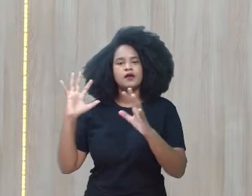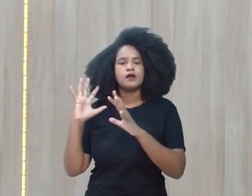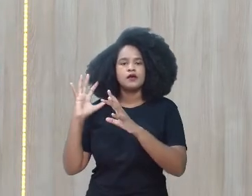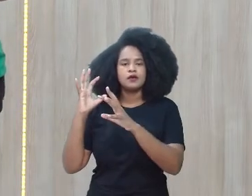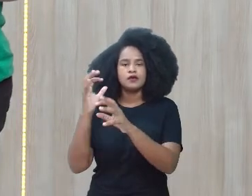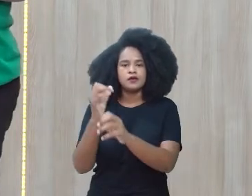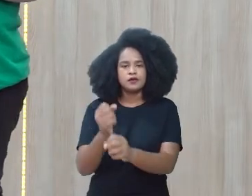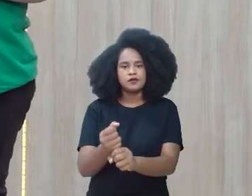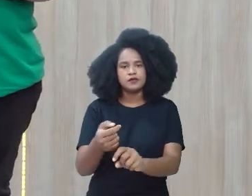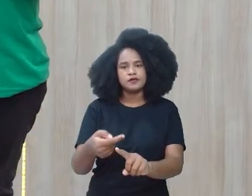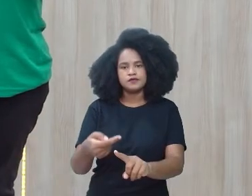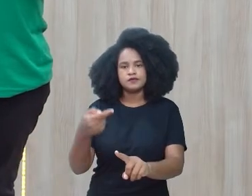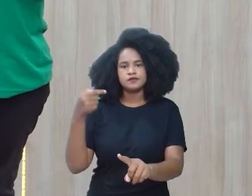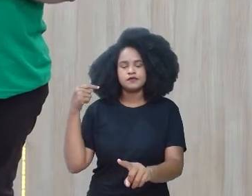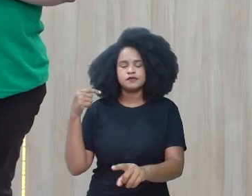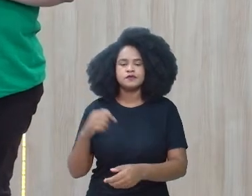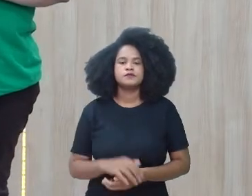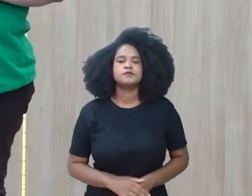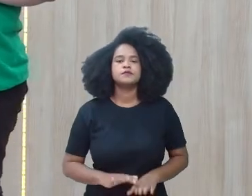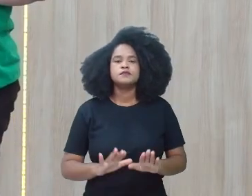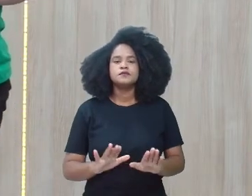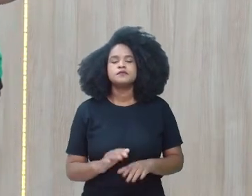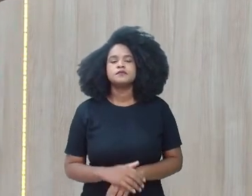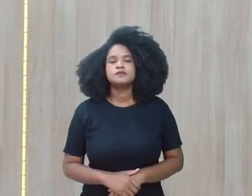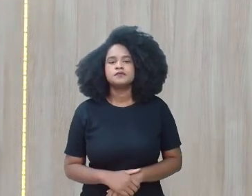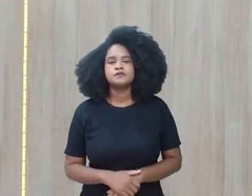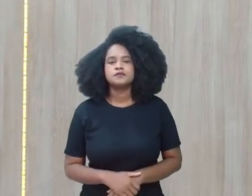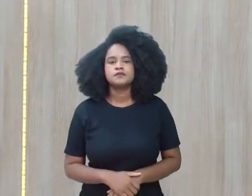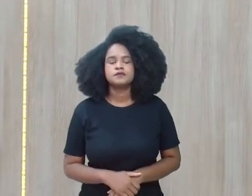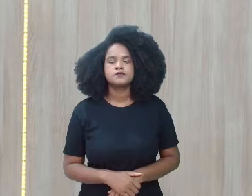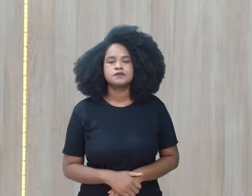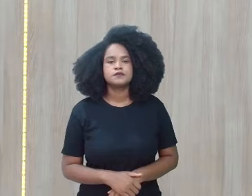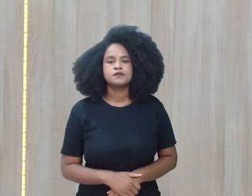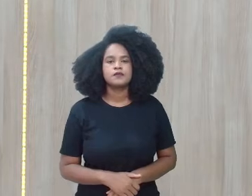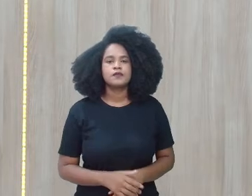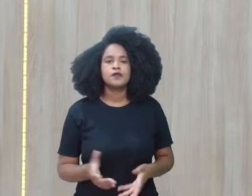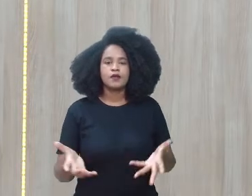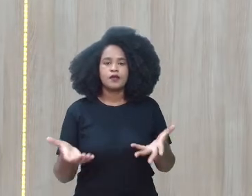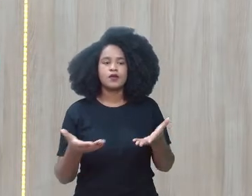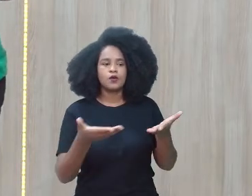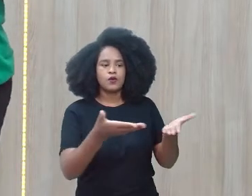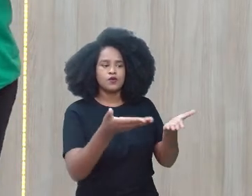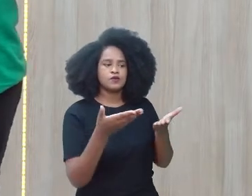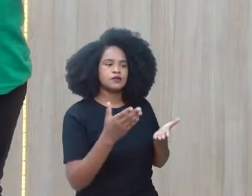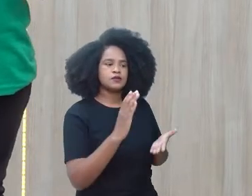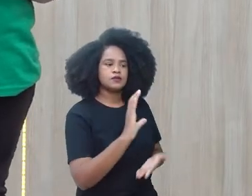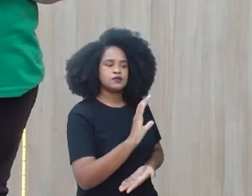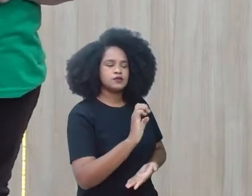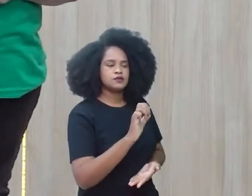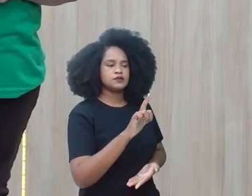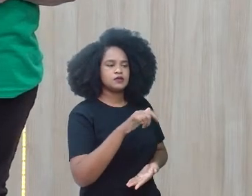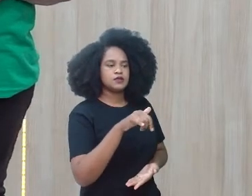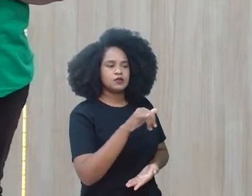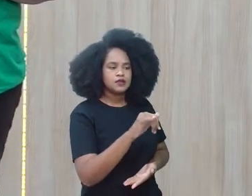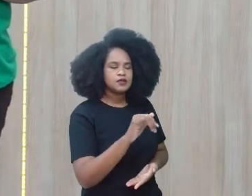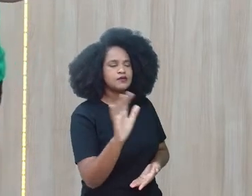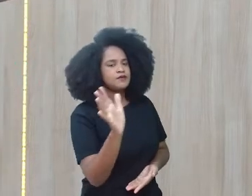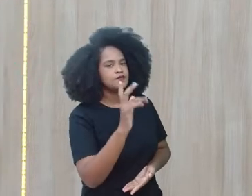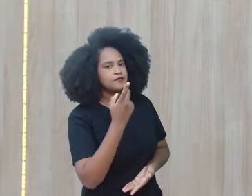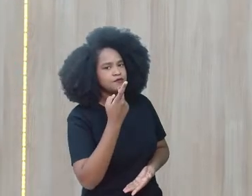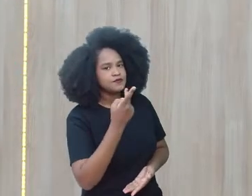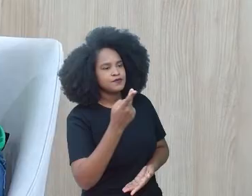aula anterior. Mas antes disso, eu vou convidar a Celi para dar um alô aí para